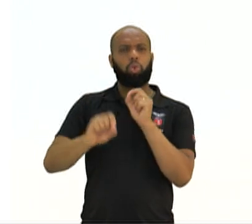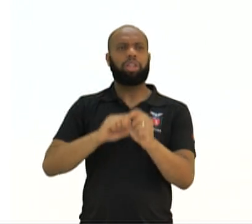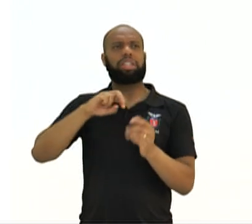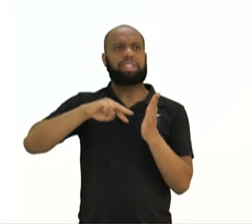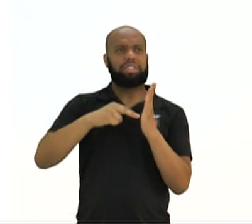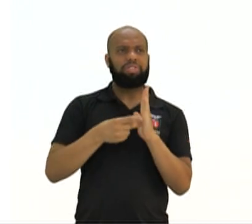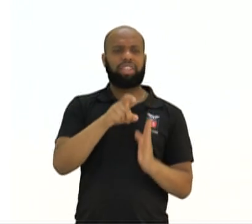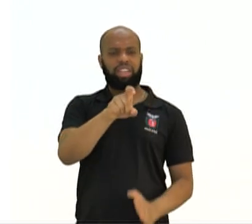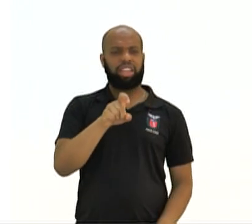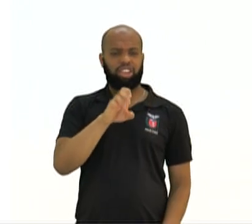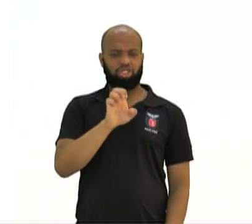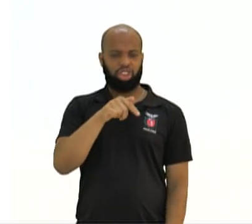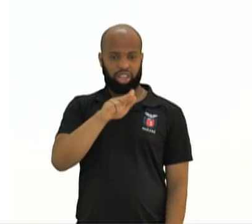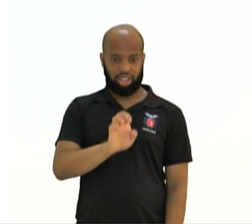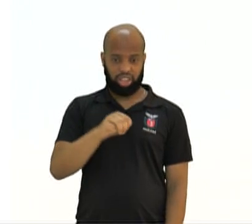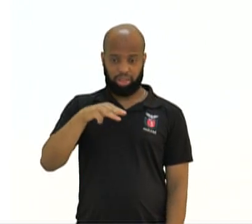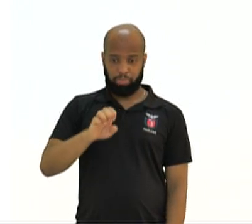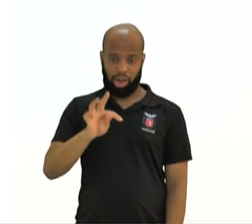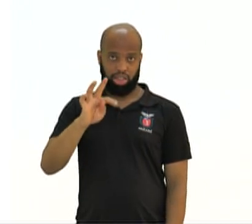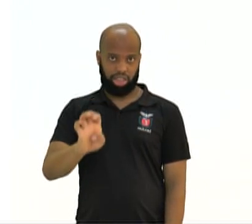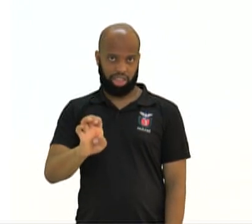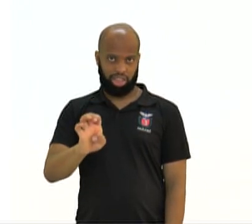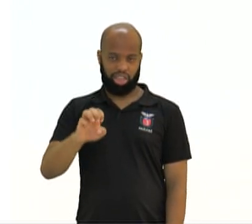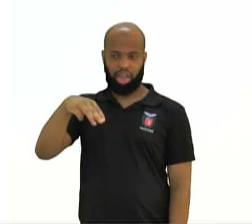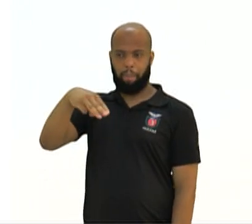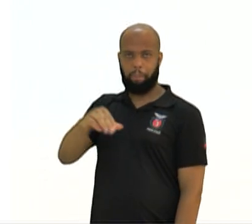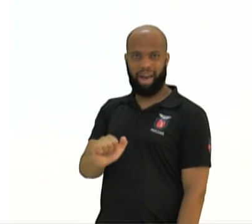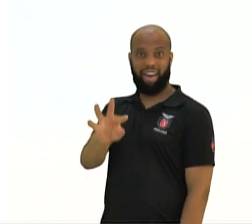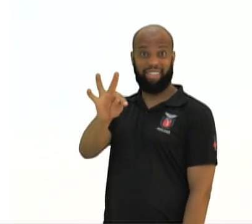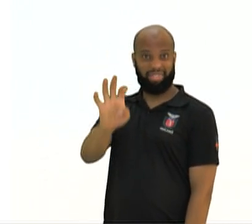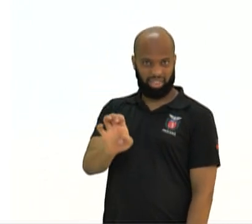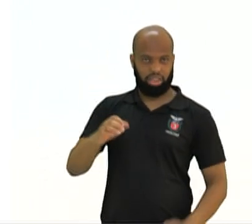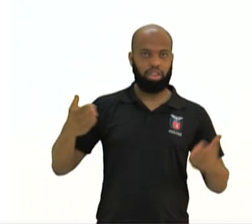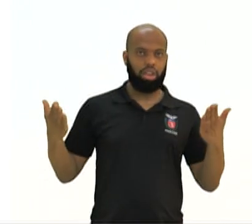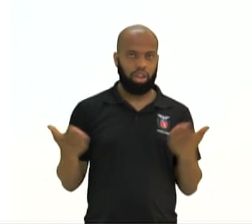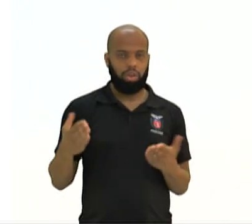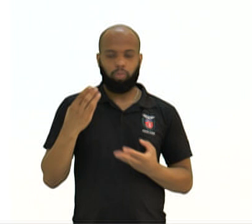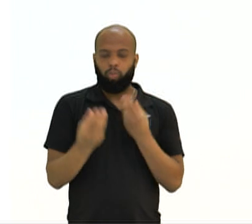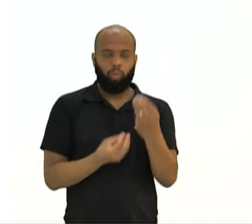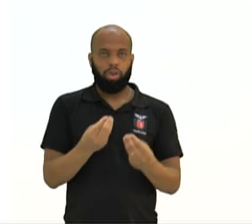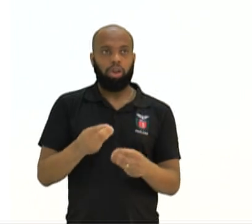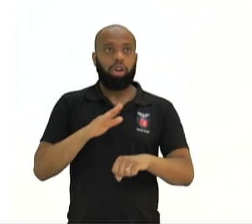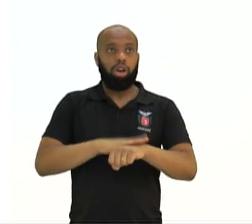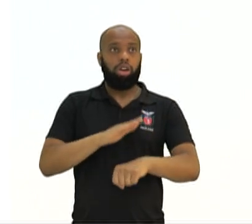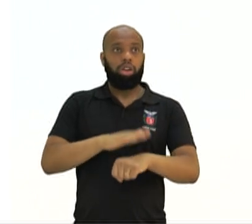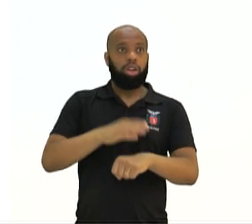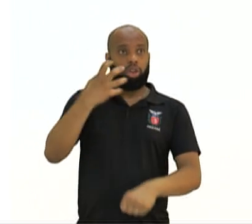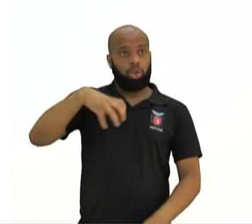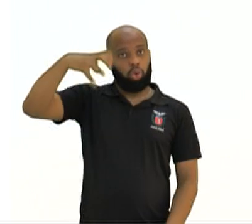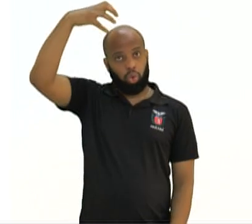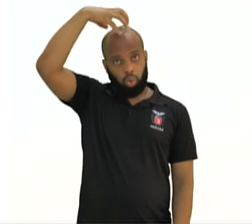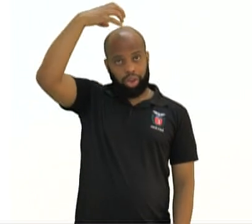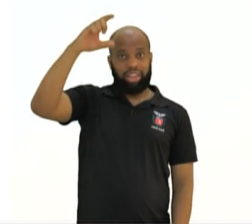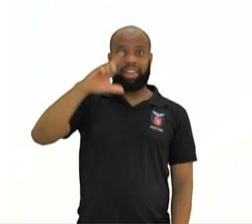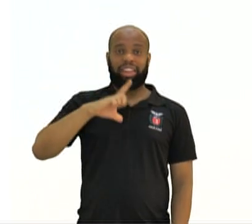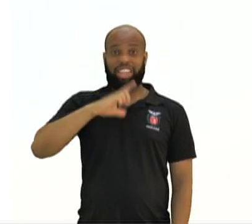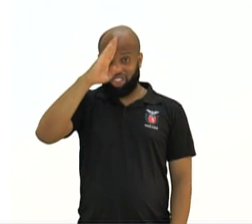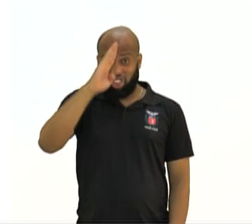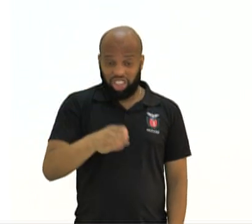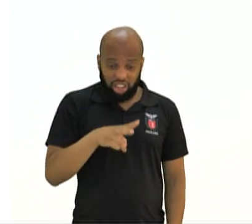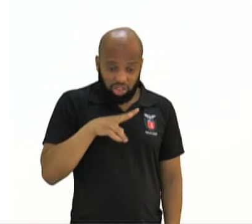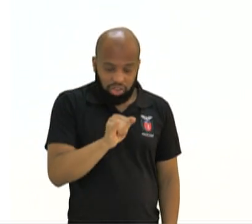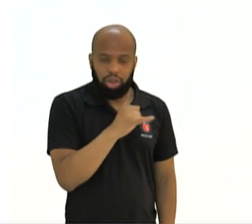o xeque-mate, ou somente o mate, como é muito dito pelos jogadores. Então, é quando o rei é diretamente